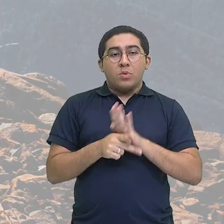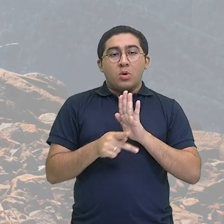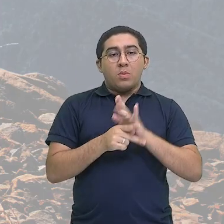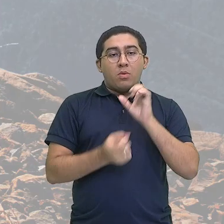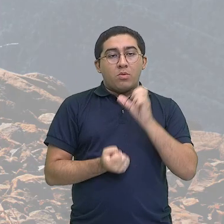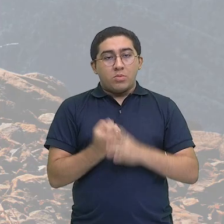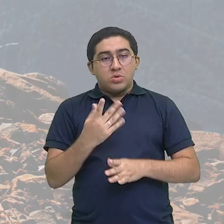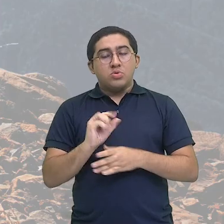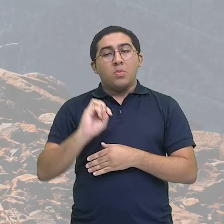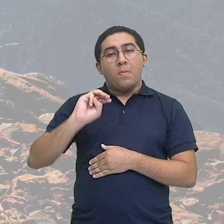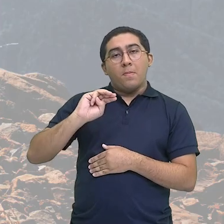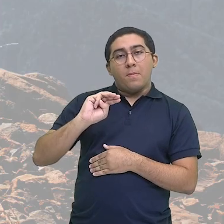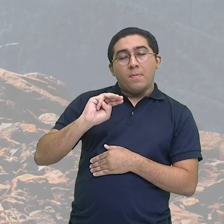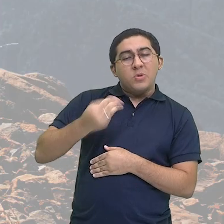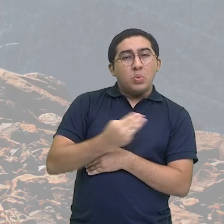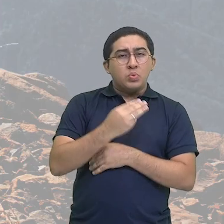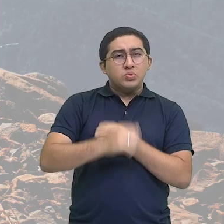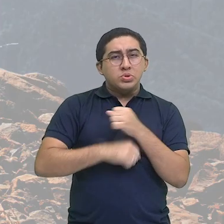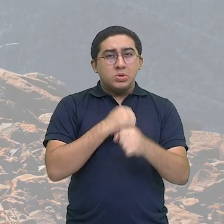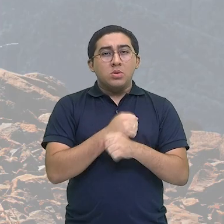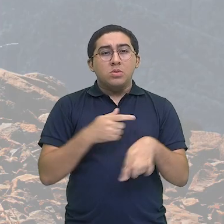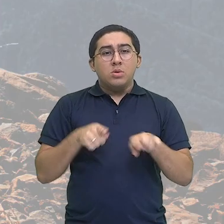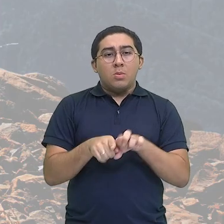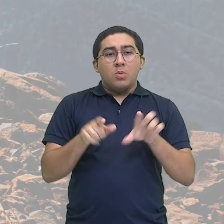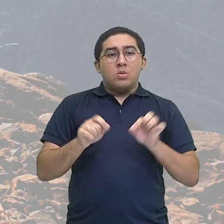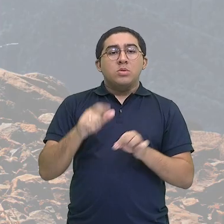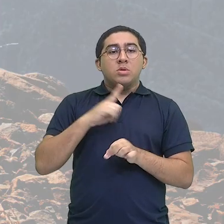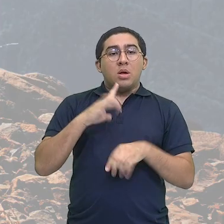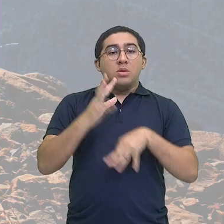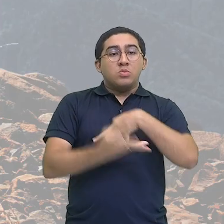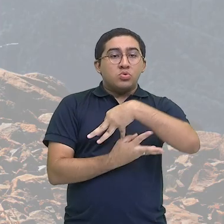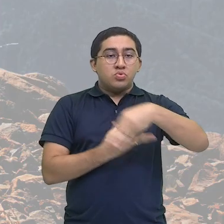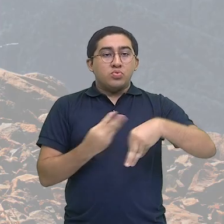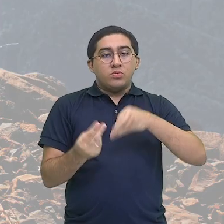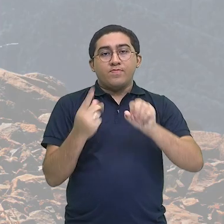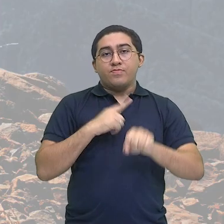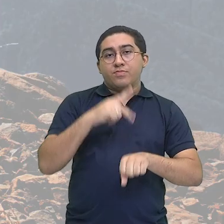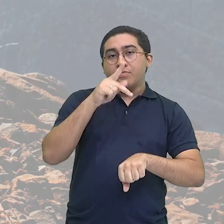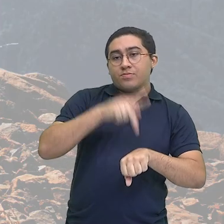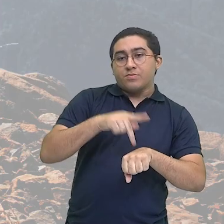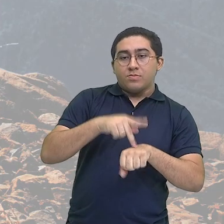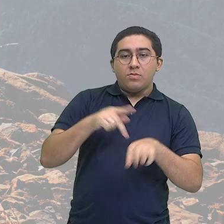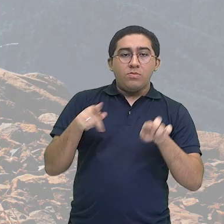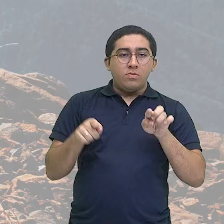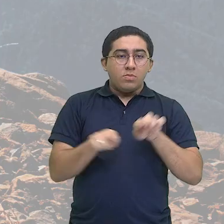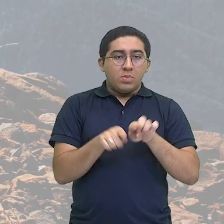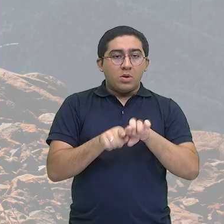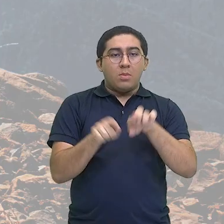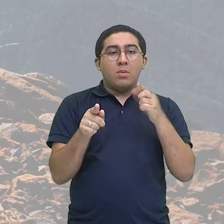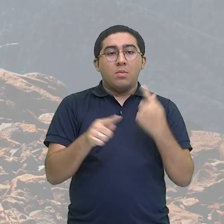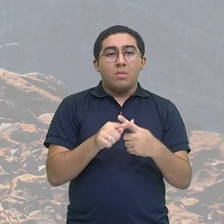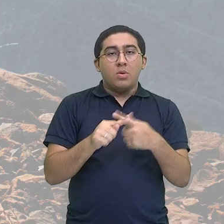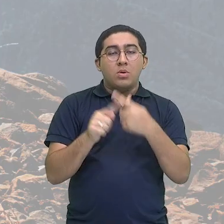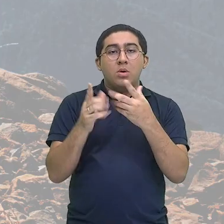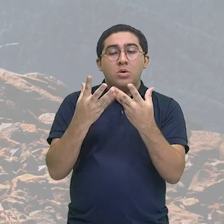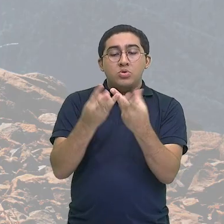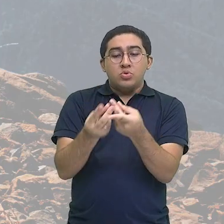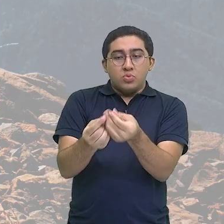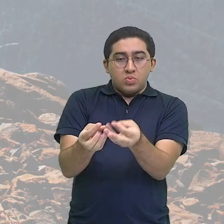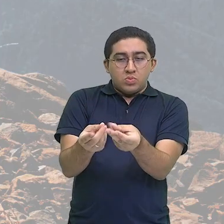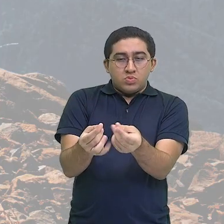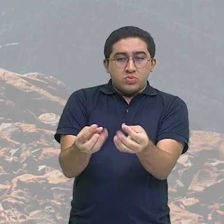milhões e milhões de anos, juntamente essa mistura de minerais, vindo de rochas, que foram decompostas, né, foram